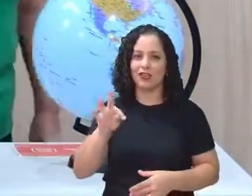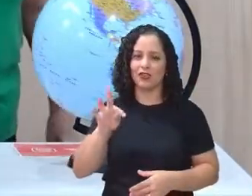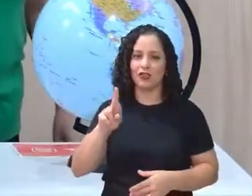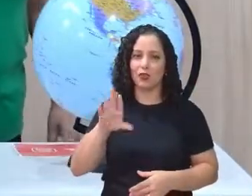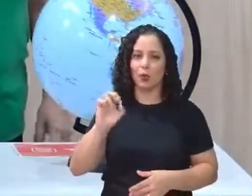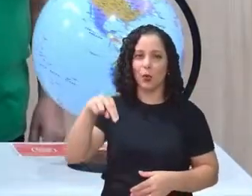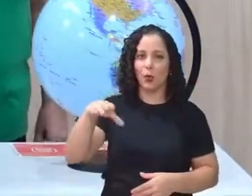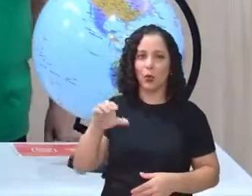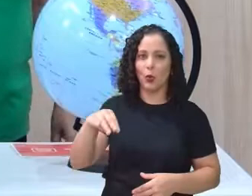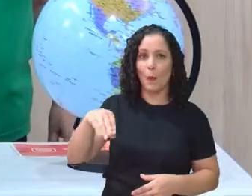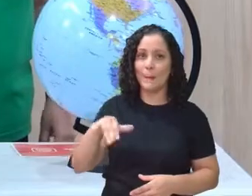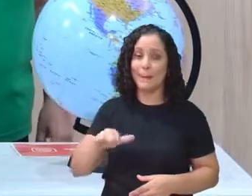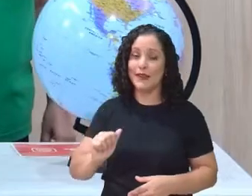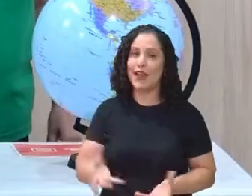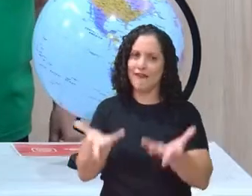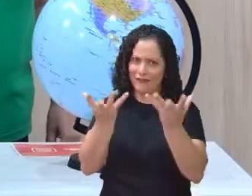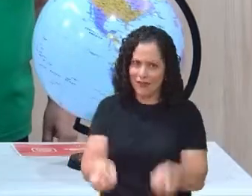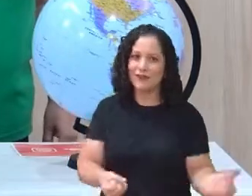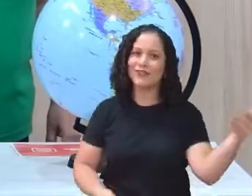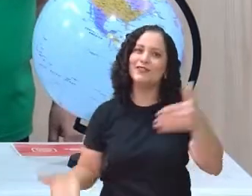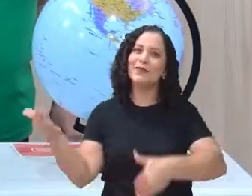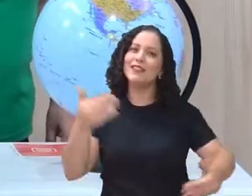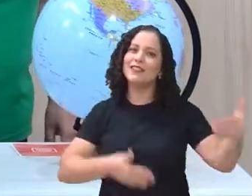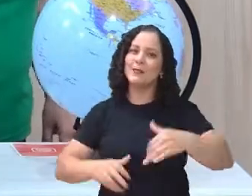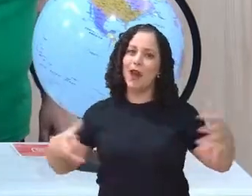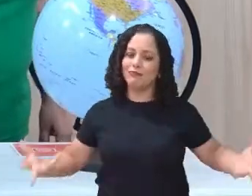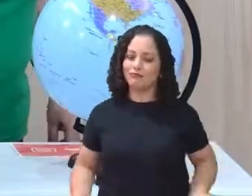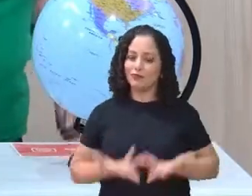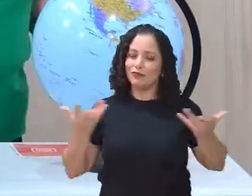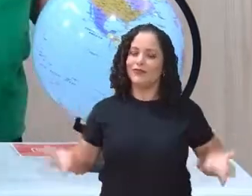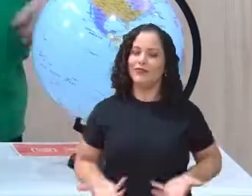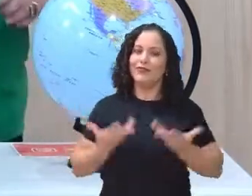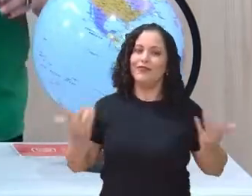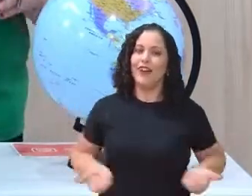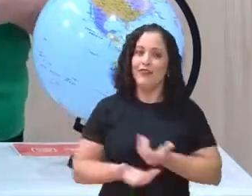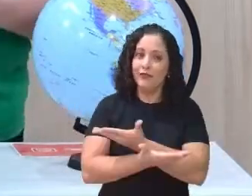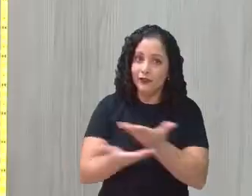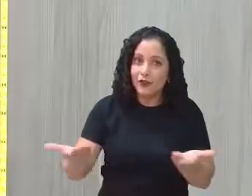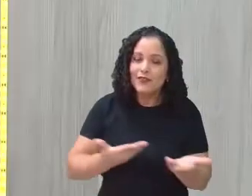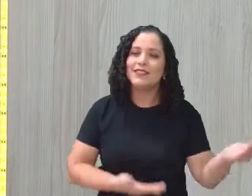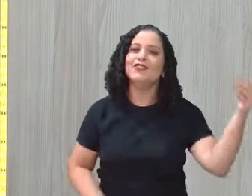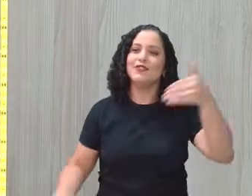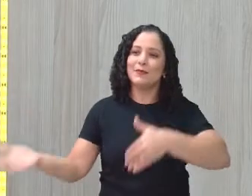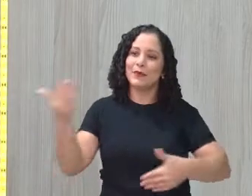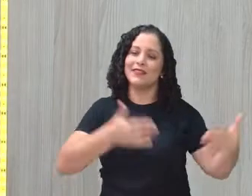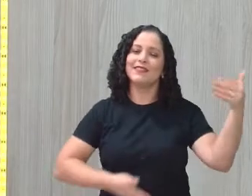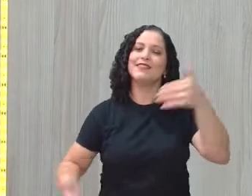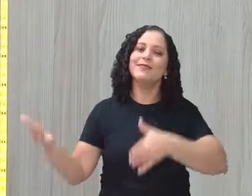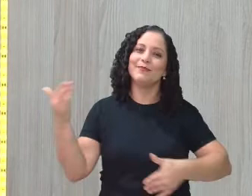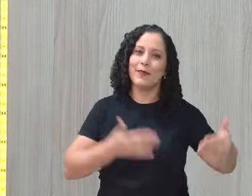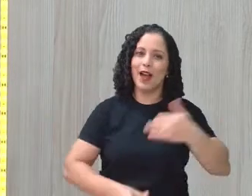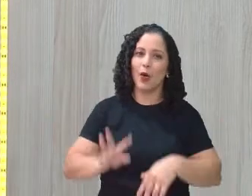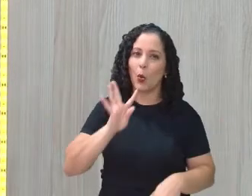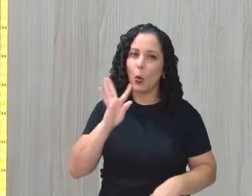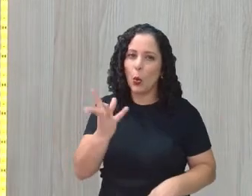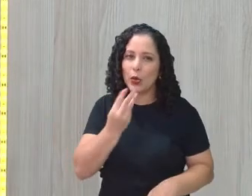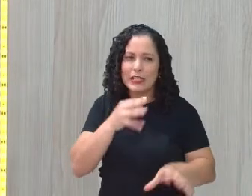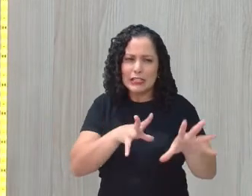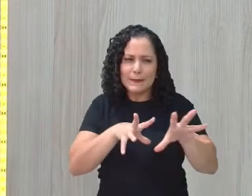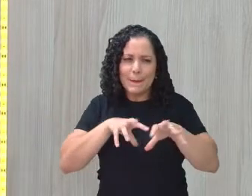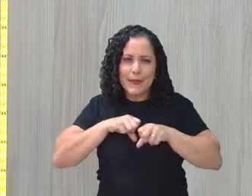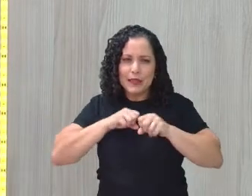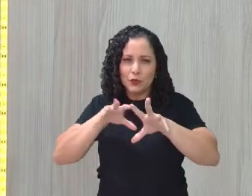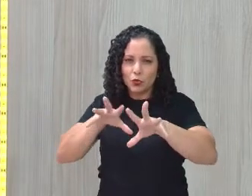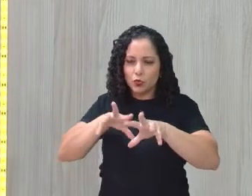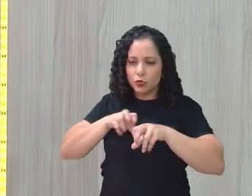professora Isabel, vamos participar, pessoal, vamos incentivar vocês para que vocês participem, vocês vão adquirir muito conhecimento sobre